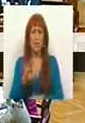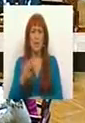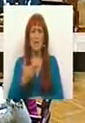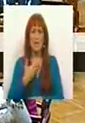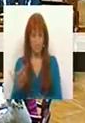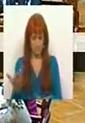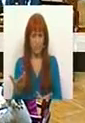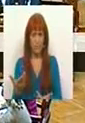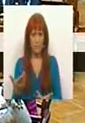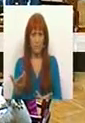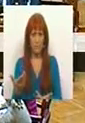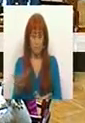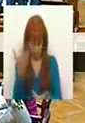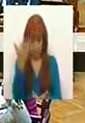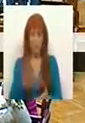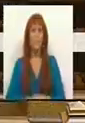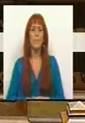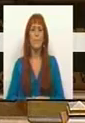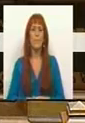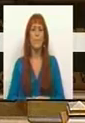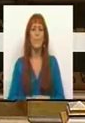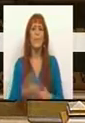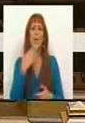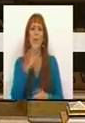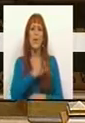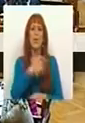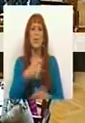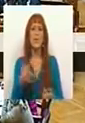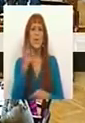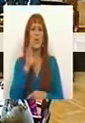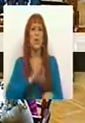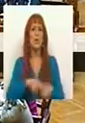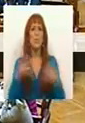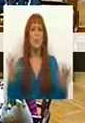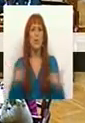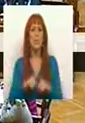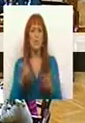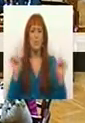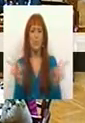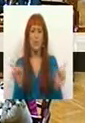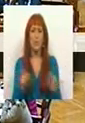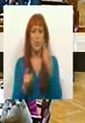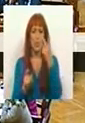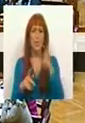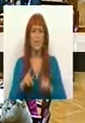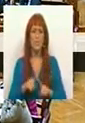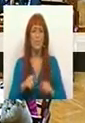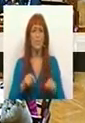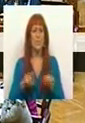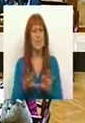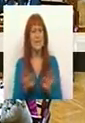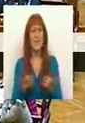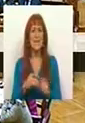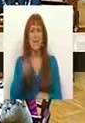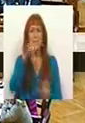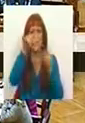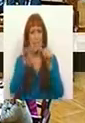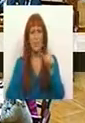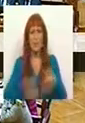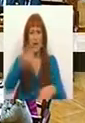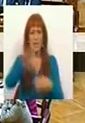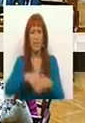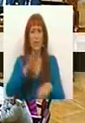PSD. Faz favor. Muito obrigada, Sr. Presidente. Senhoras e senhores deputados, duas breves notas em jeito de declaração de